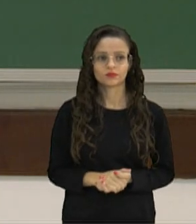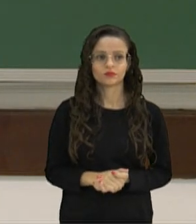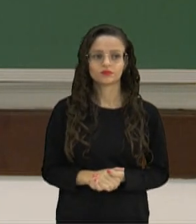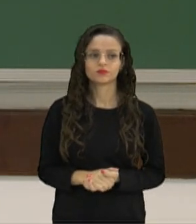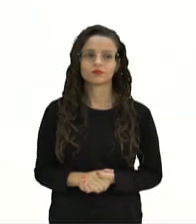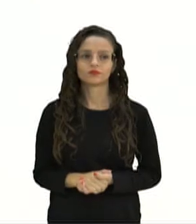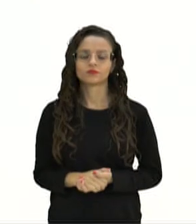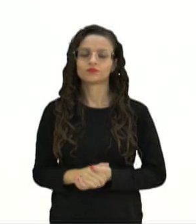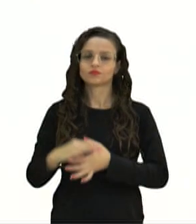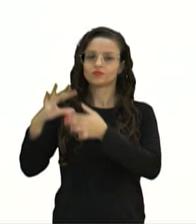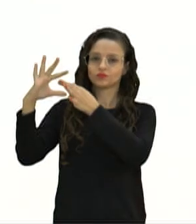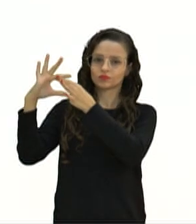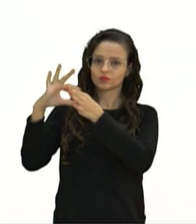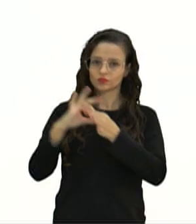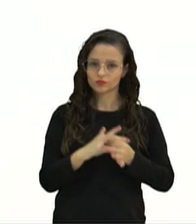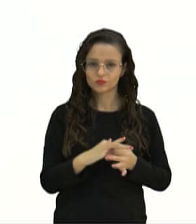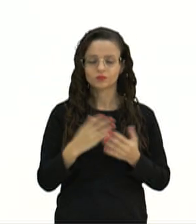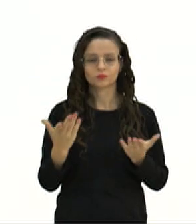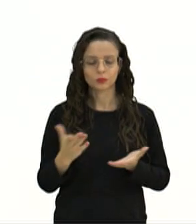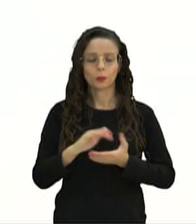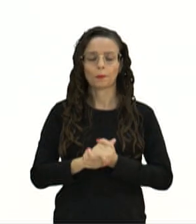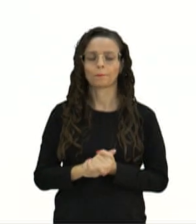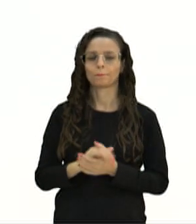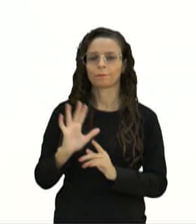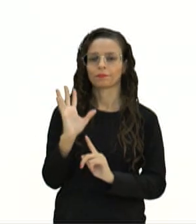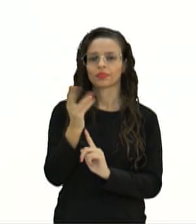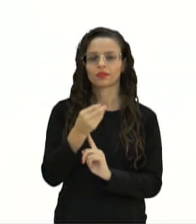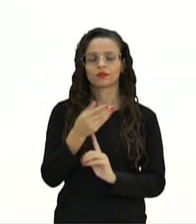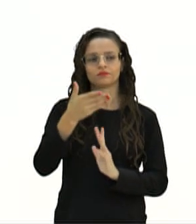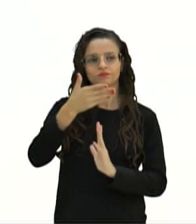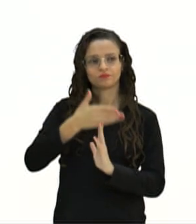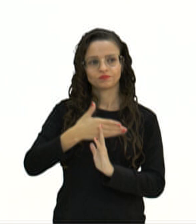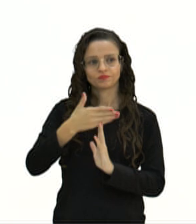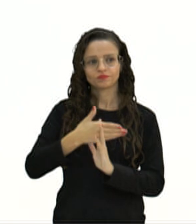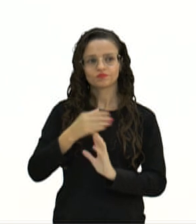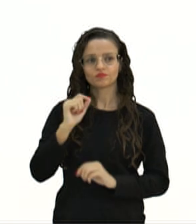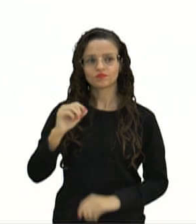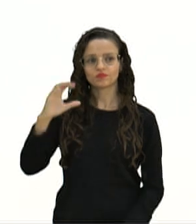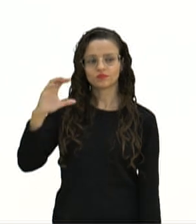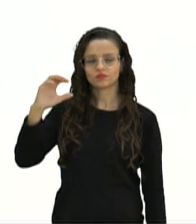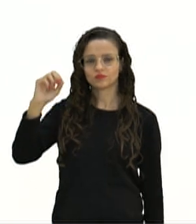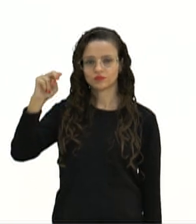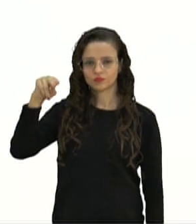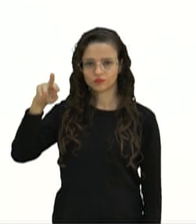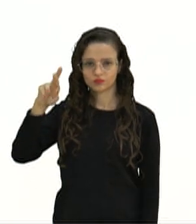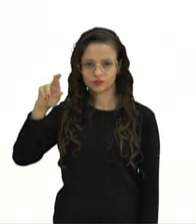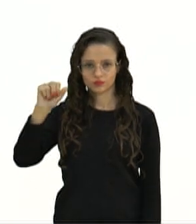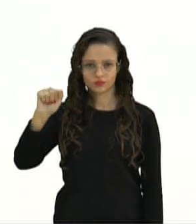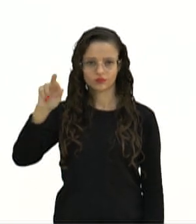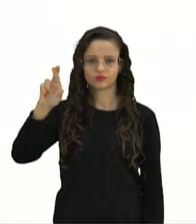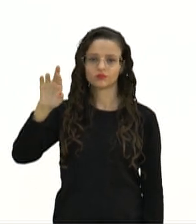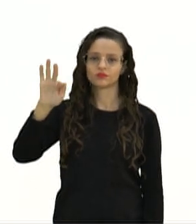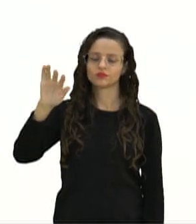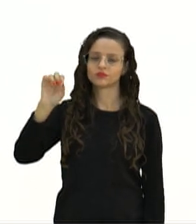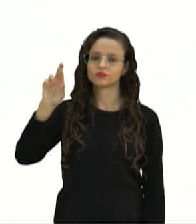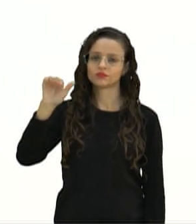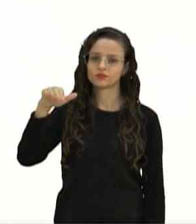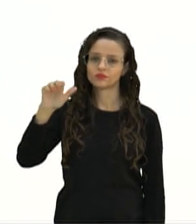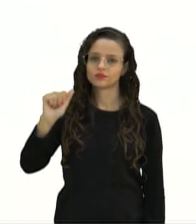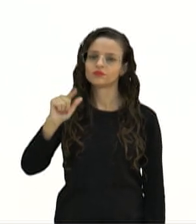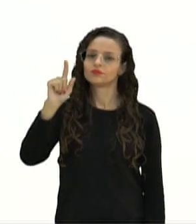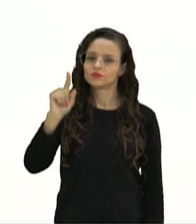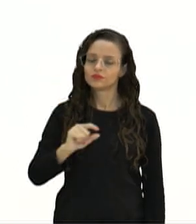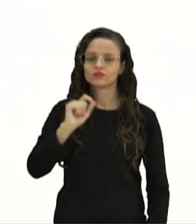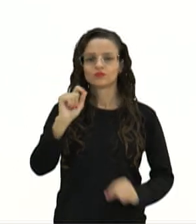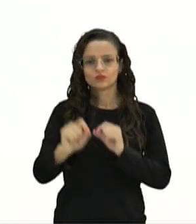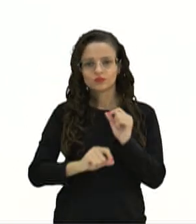Então, qual que é o contexto ali da arte barroca? O contexto da Contra-Reforma, que é a reação da Igreja às